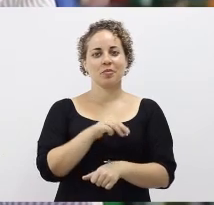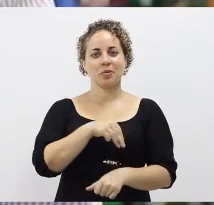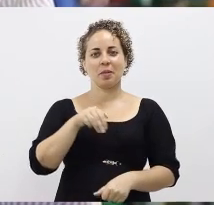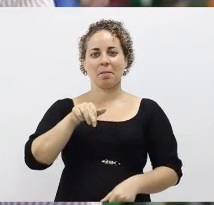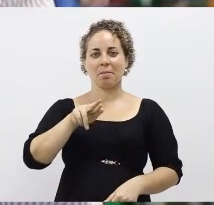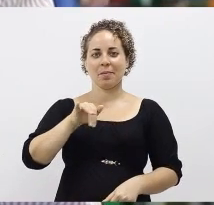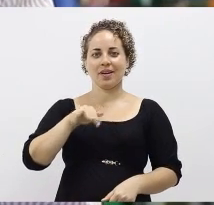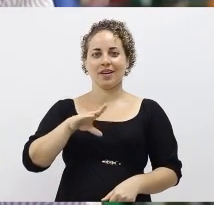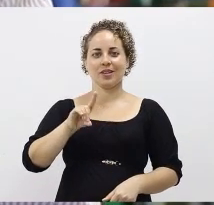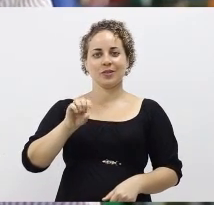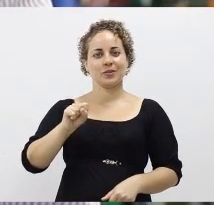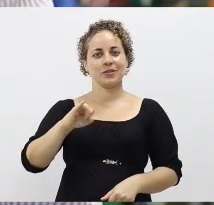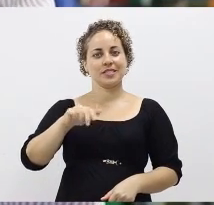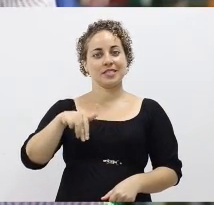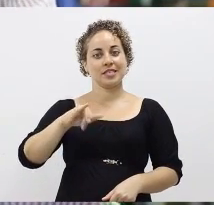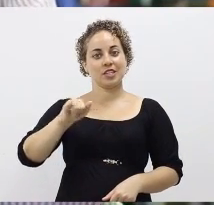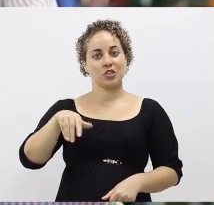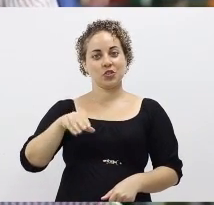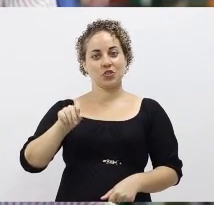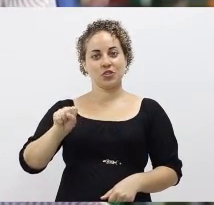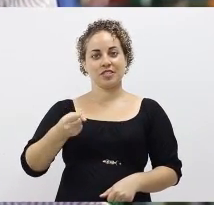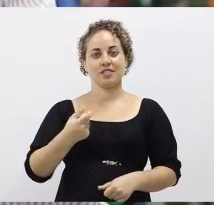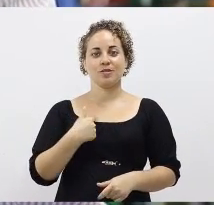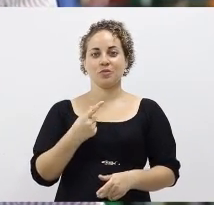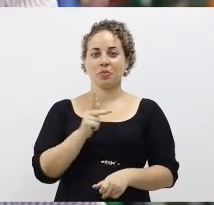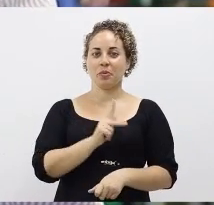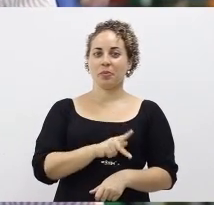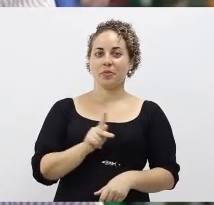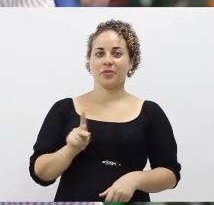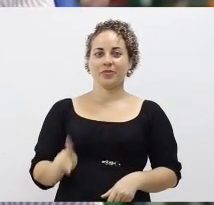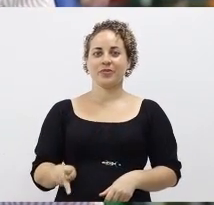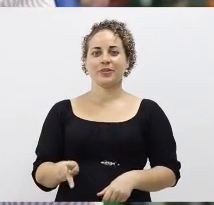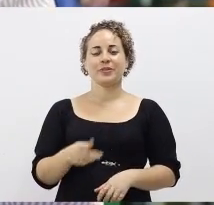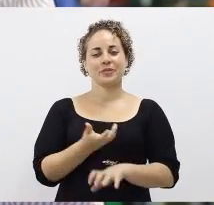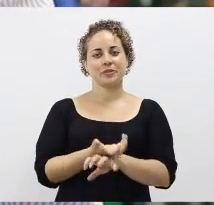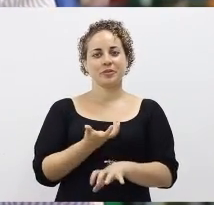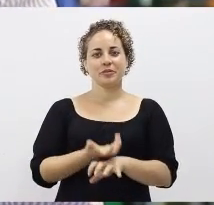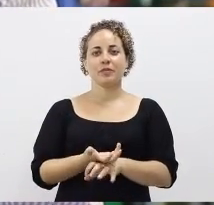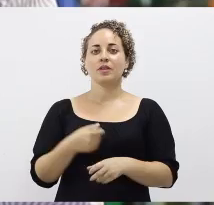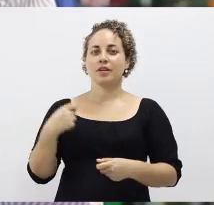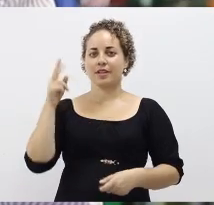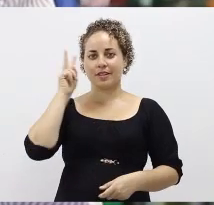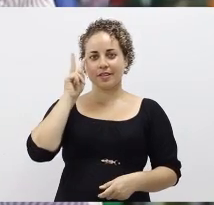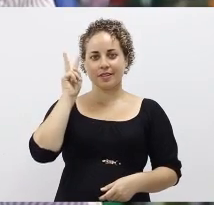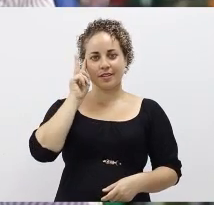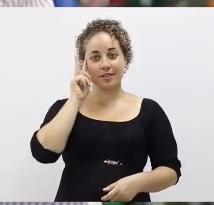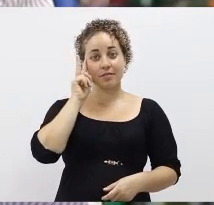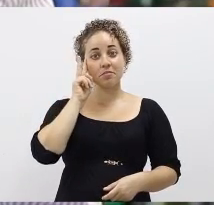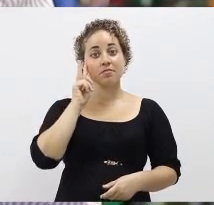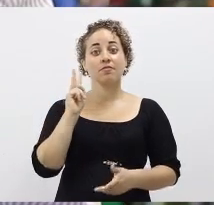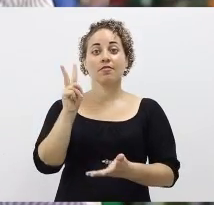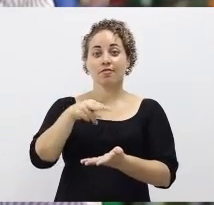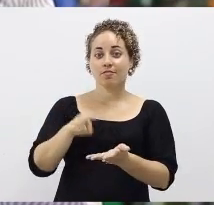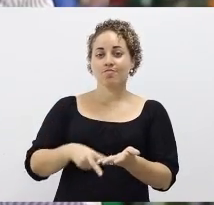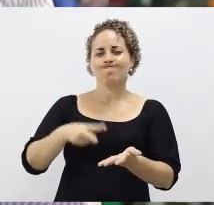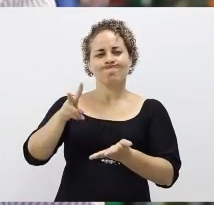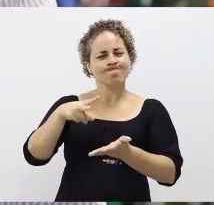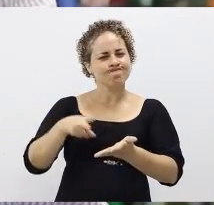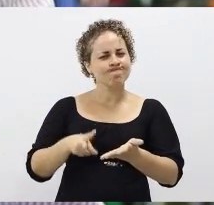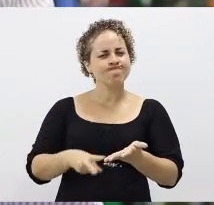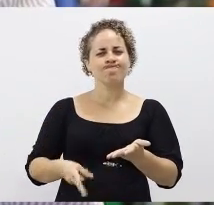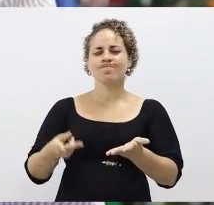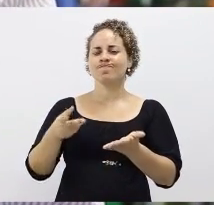dos Anjos, professor da disciplina. Lembre-se das dicas importantes: ler e reler o caderno da